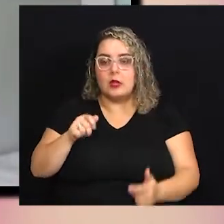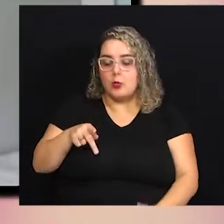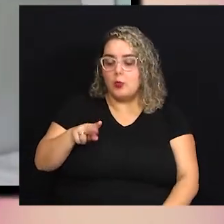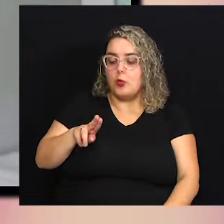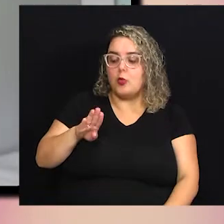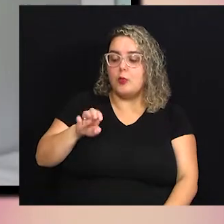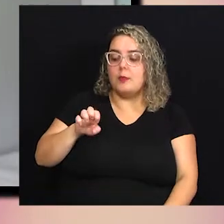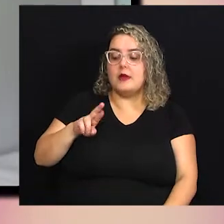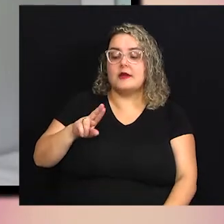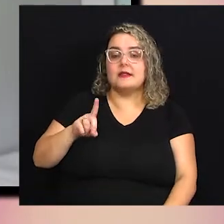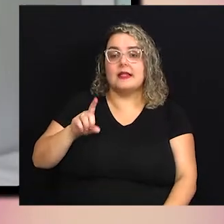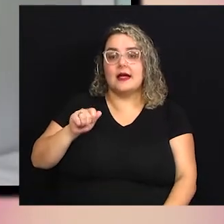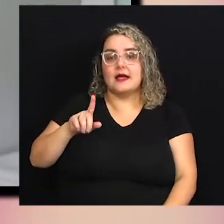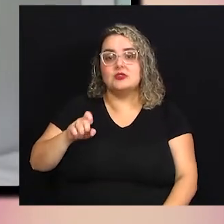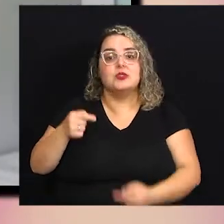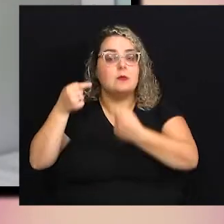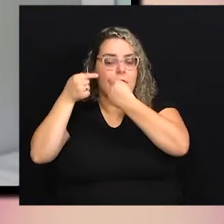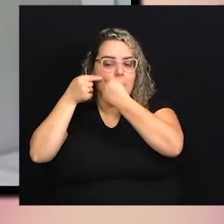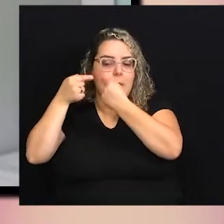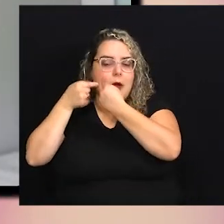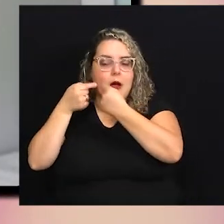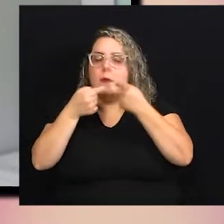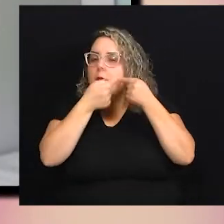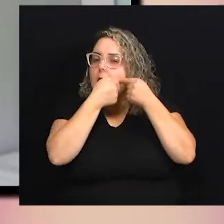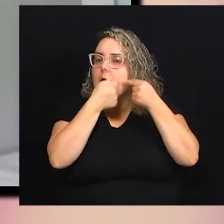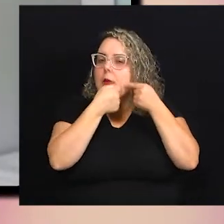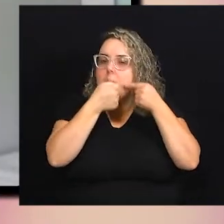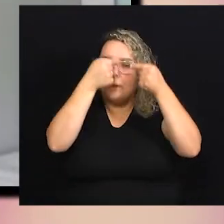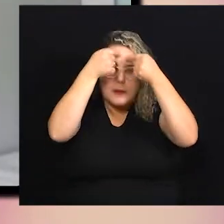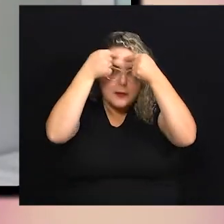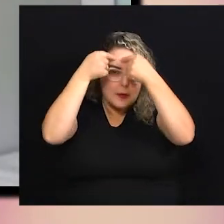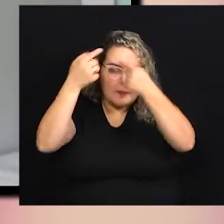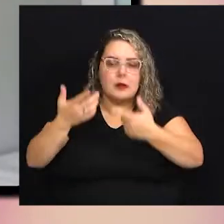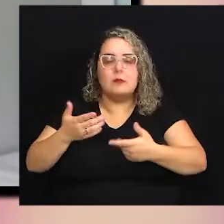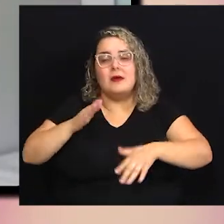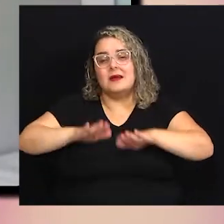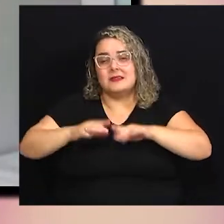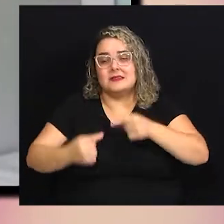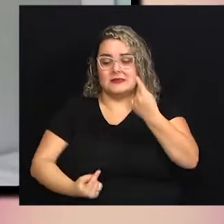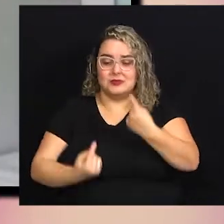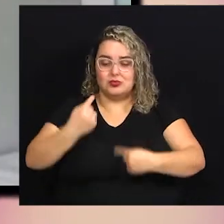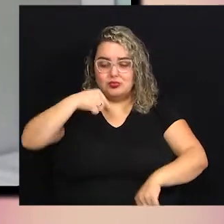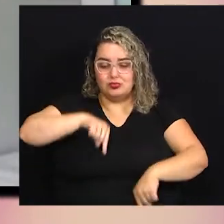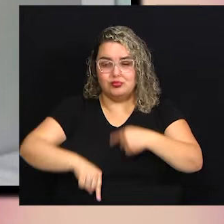a gente ter acne. É comum na puberdade a gente ter uma série de disfunções,